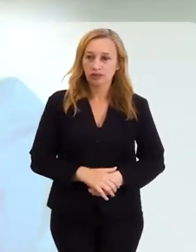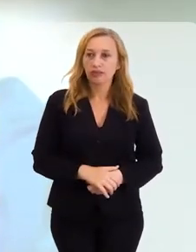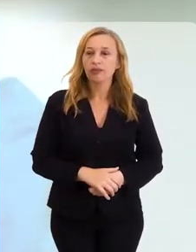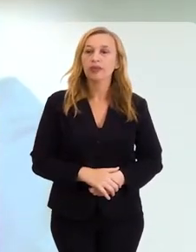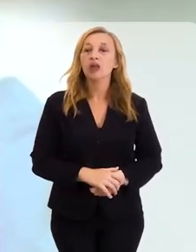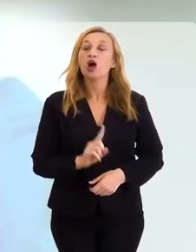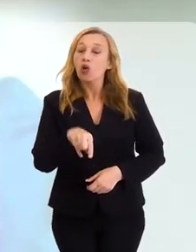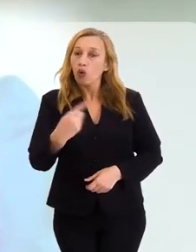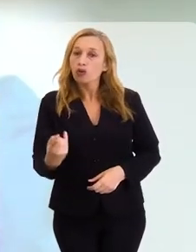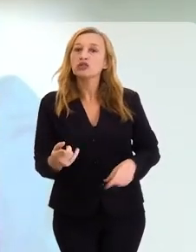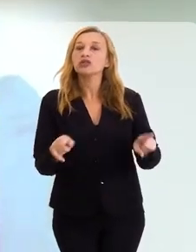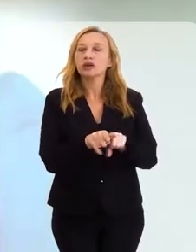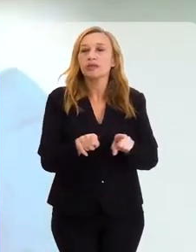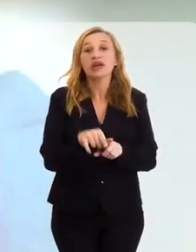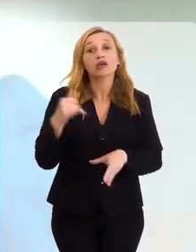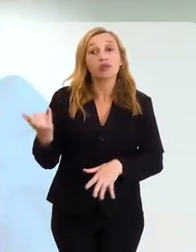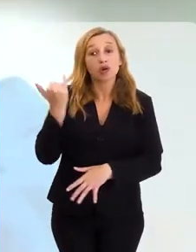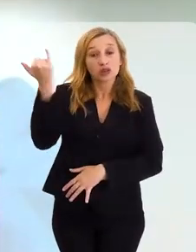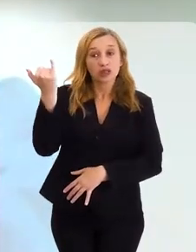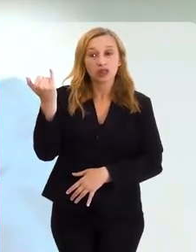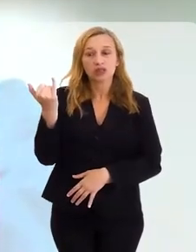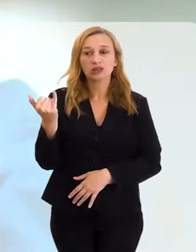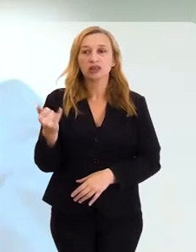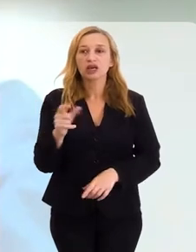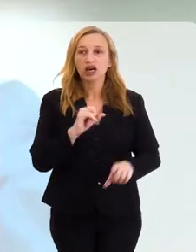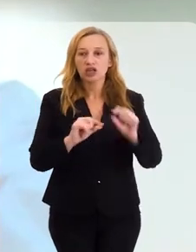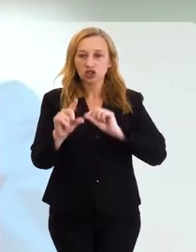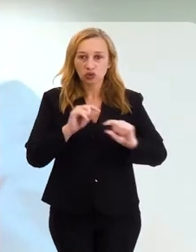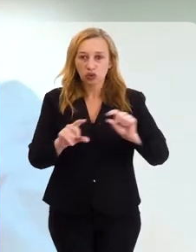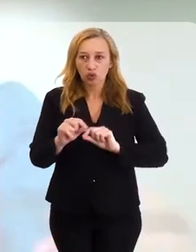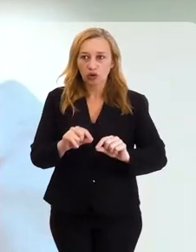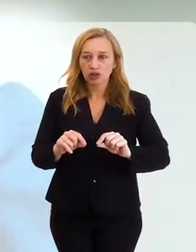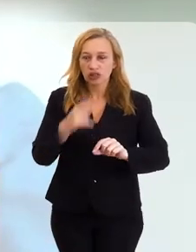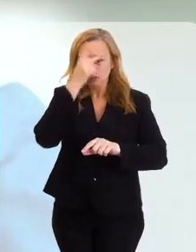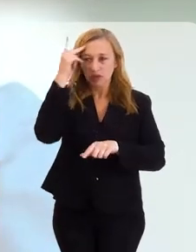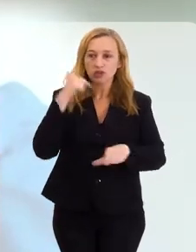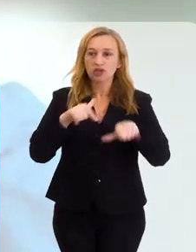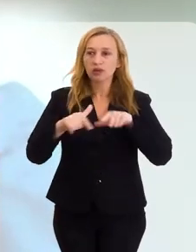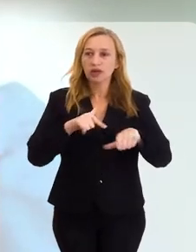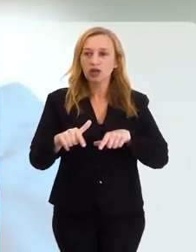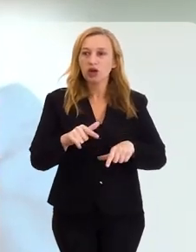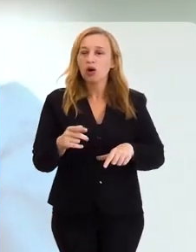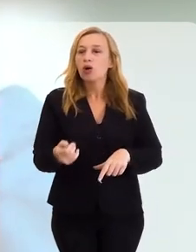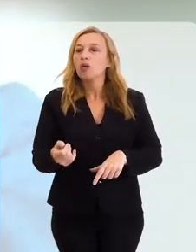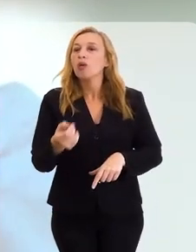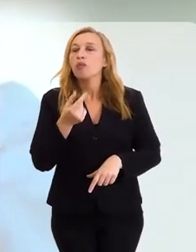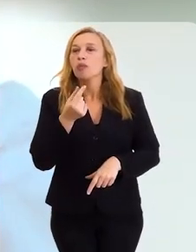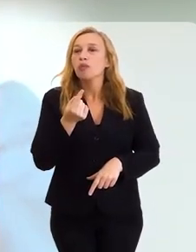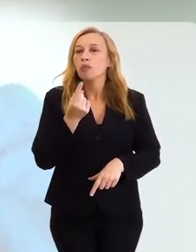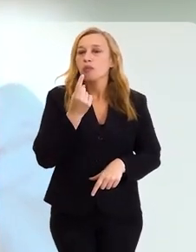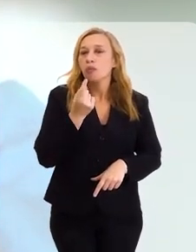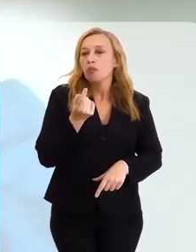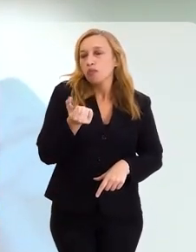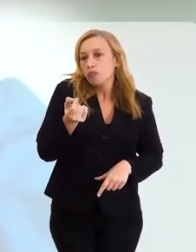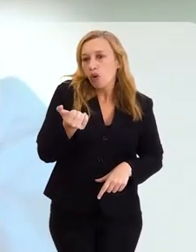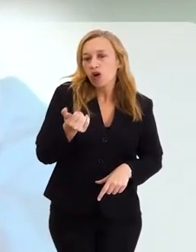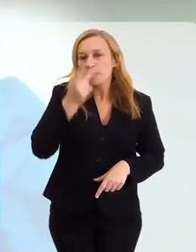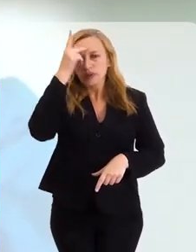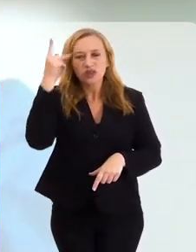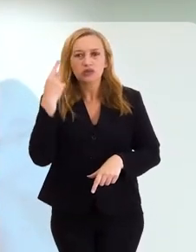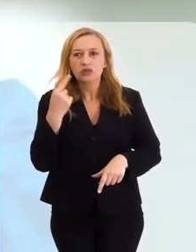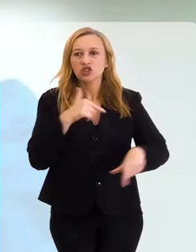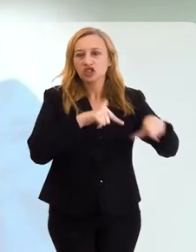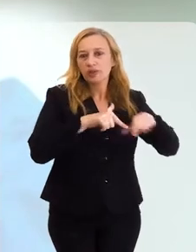ou pelo menos semipresença. Outra coisa importante é a seleção dos trabalhadores. Nem todos os trabalhadores podem fazer